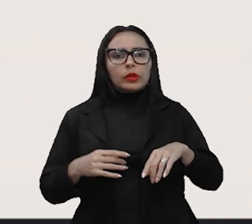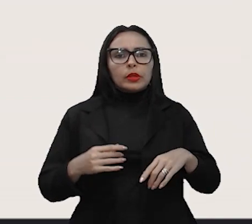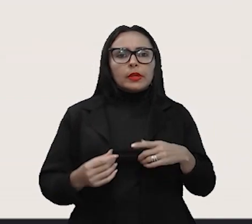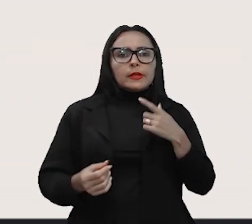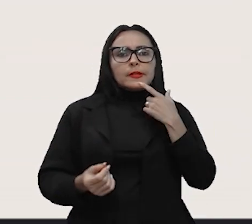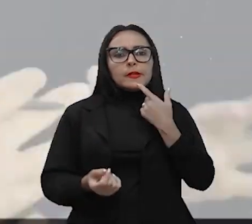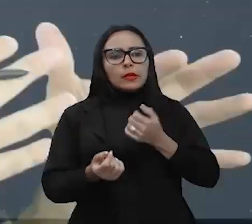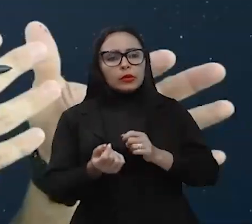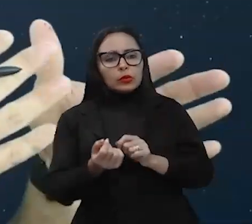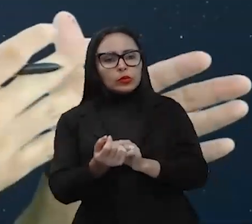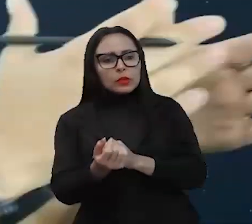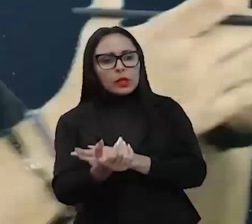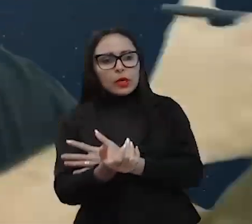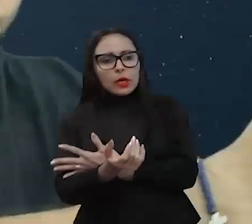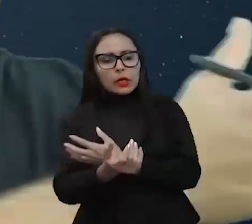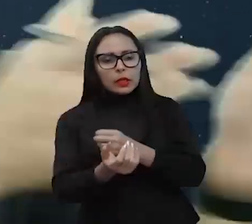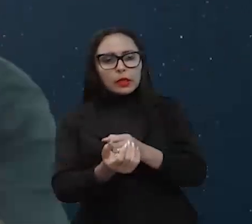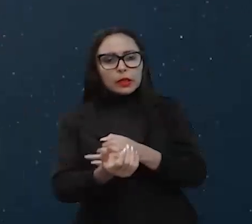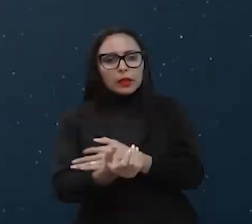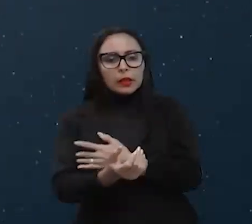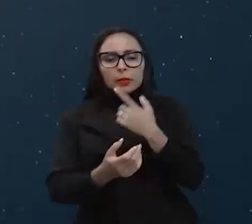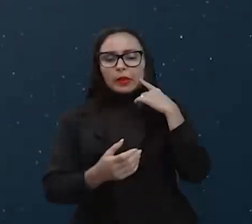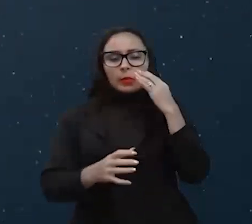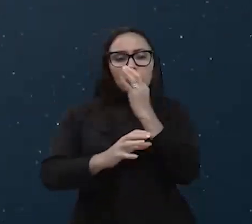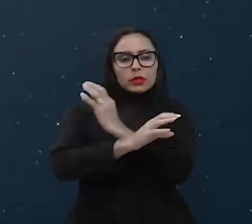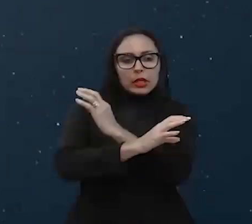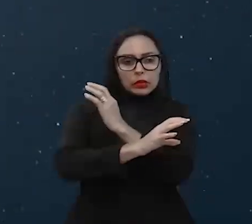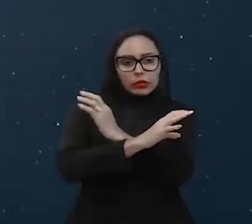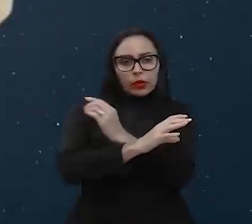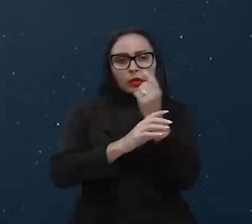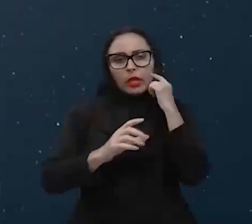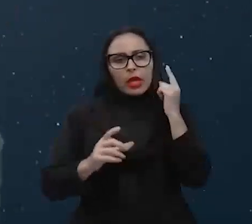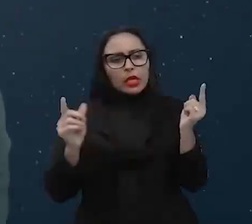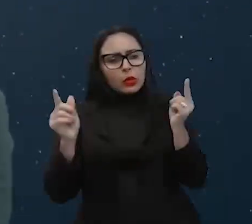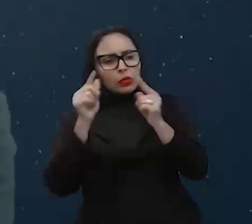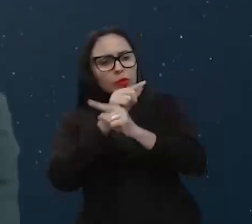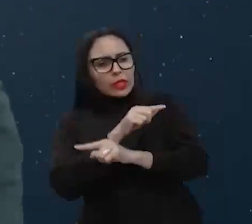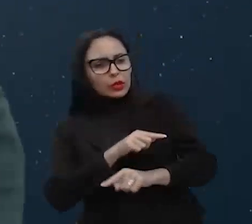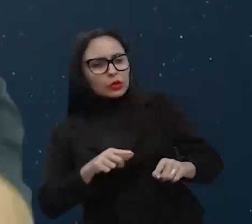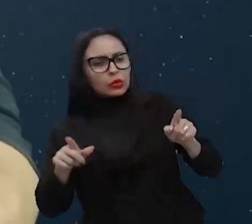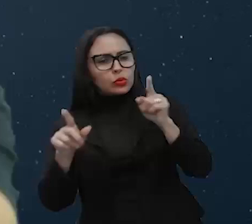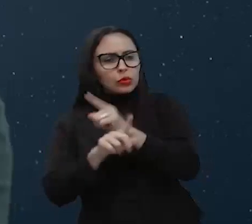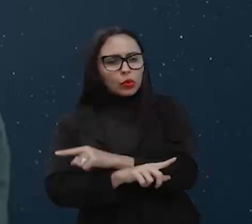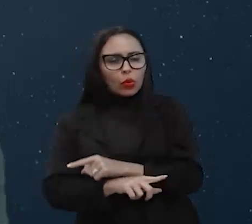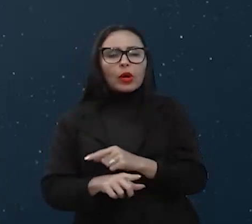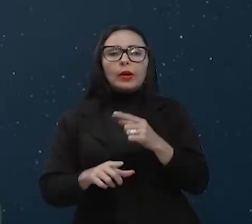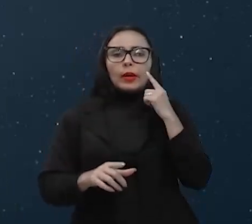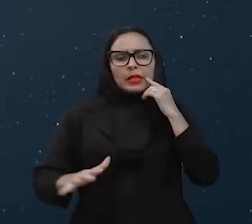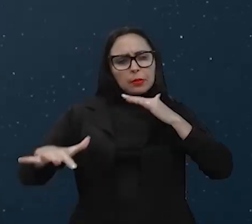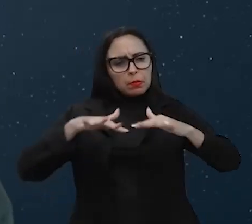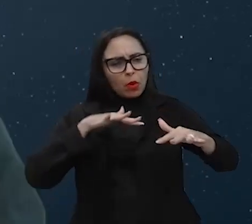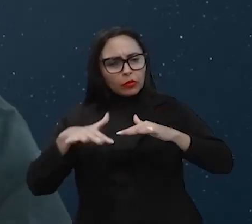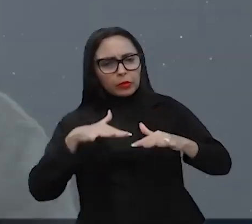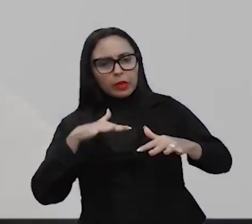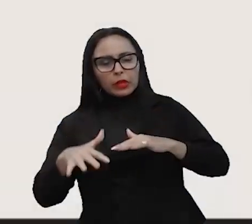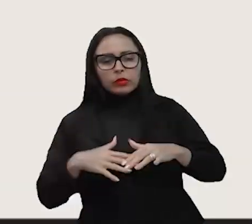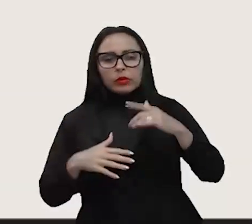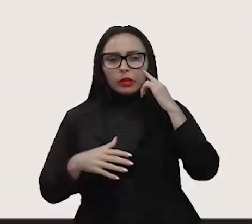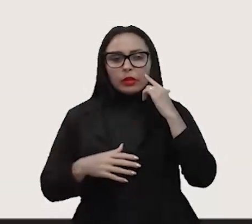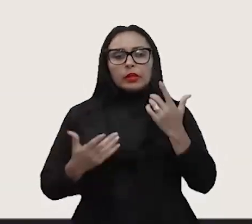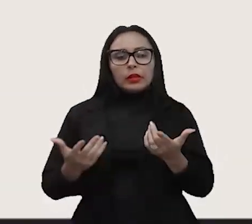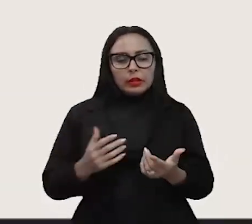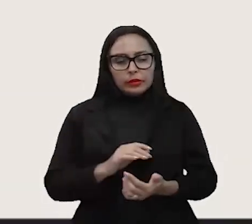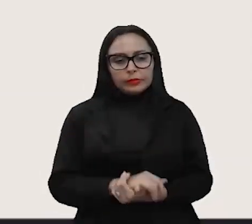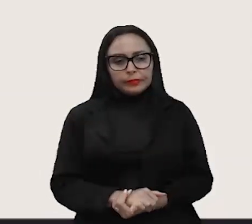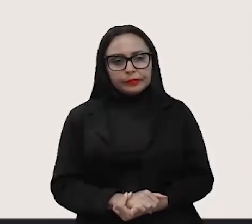osso e quem é o hormônio que vai tirar a reserva do osso e vai colocar no sangue. Vocês têm que saber essa movimentação. E quando a gente trabalha com essa movimentação, a gente vai fazer